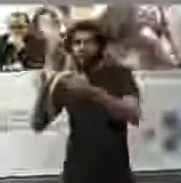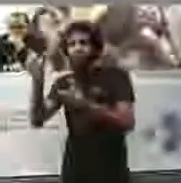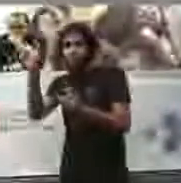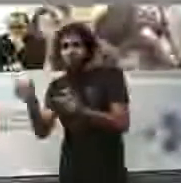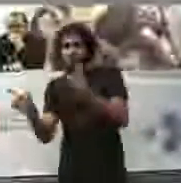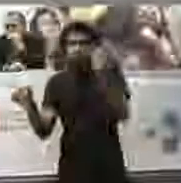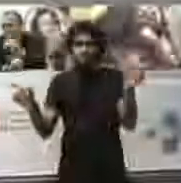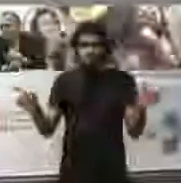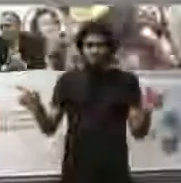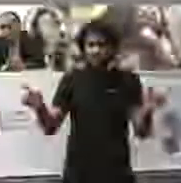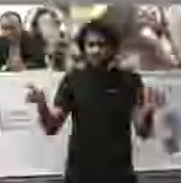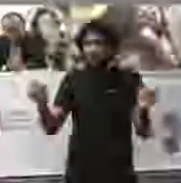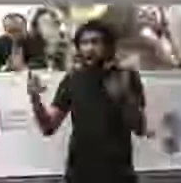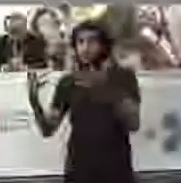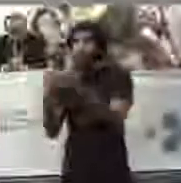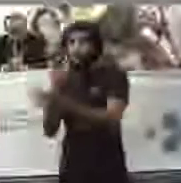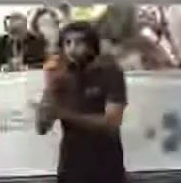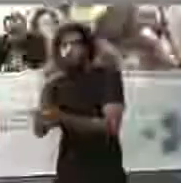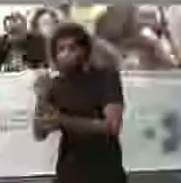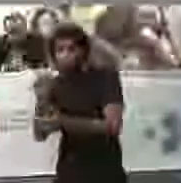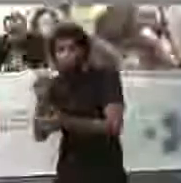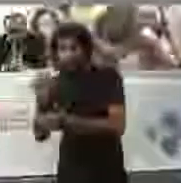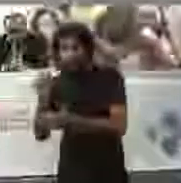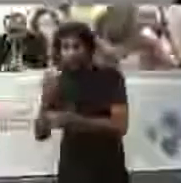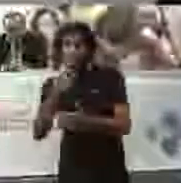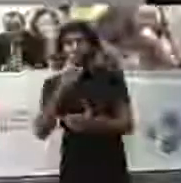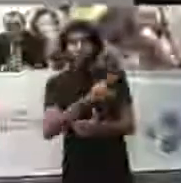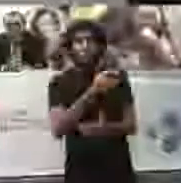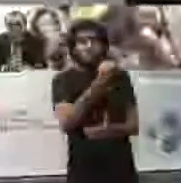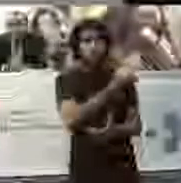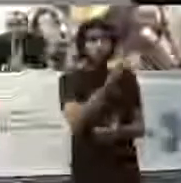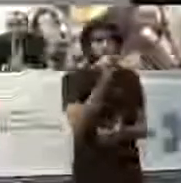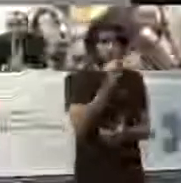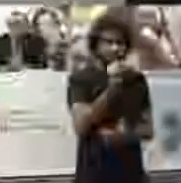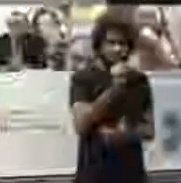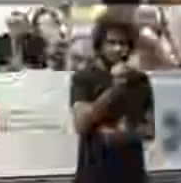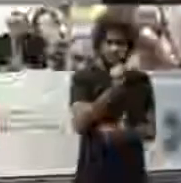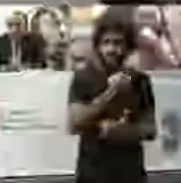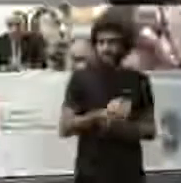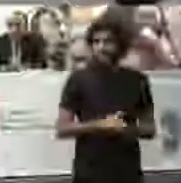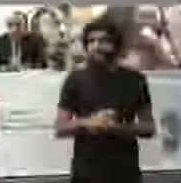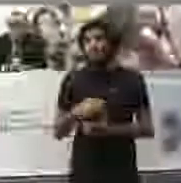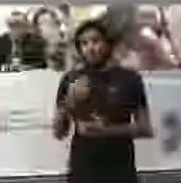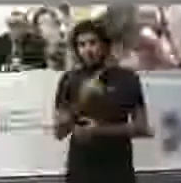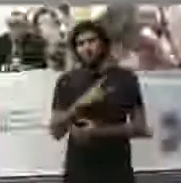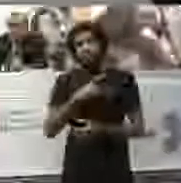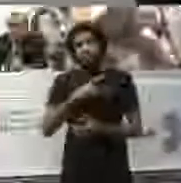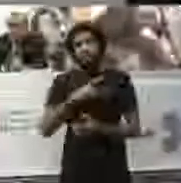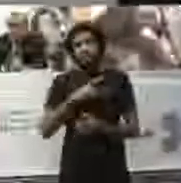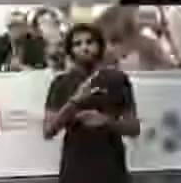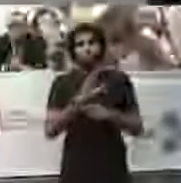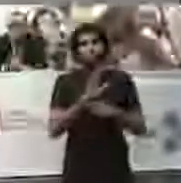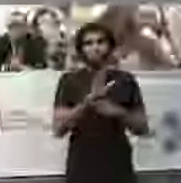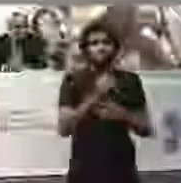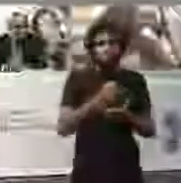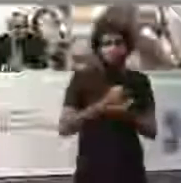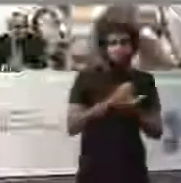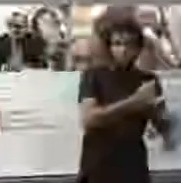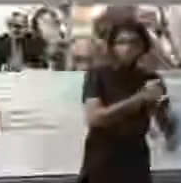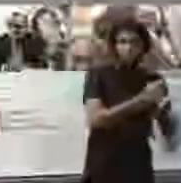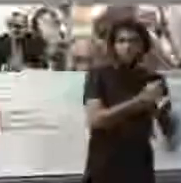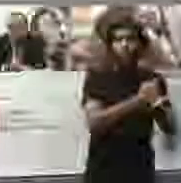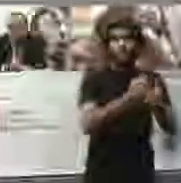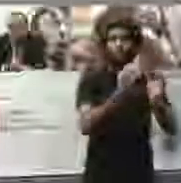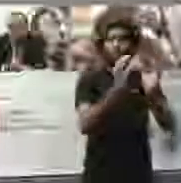consequência de dar ou não determinada decisão para o sistema de planejamento nós temos uma comité que nós temos uma comissão